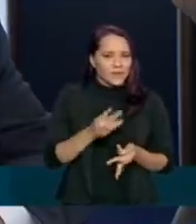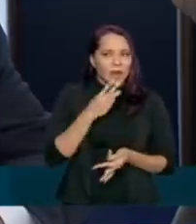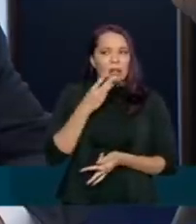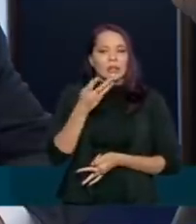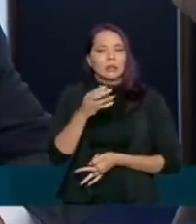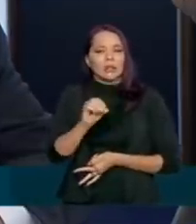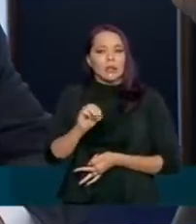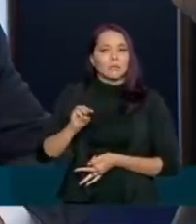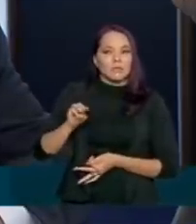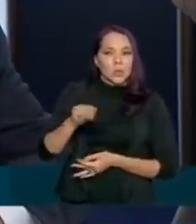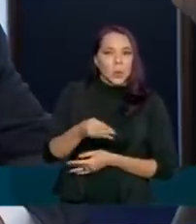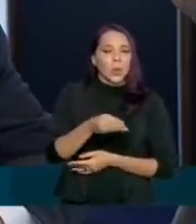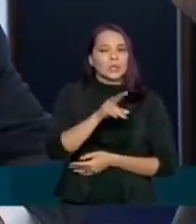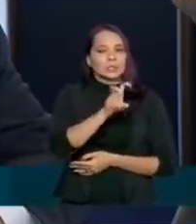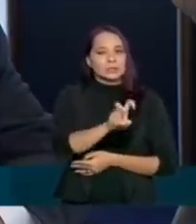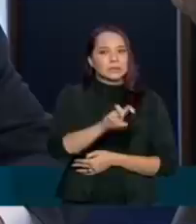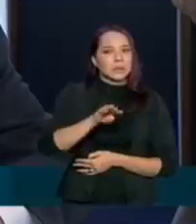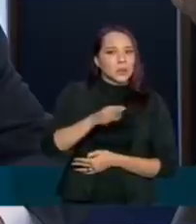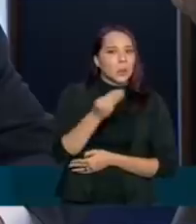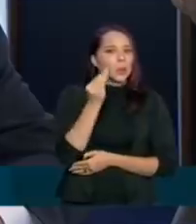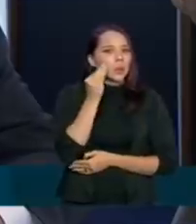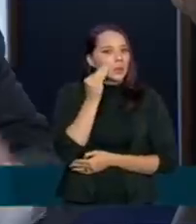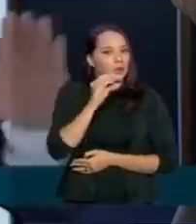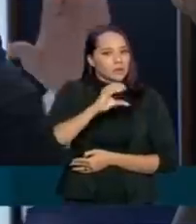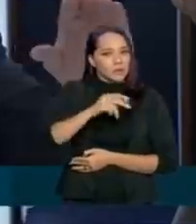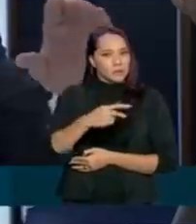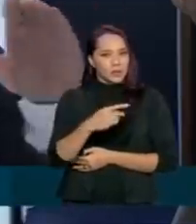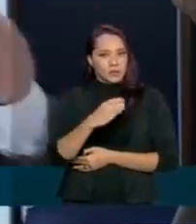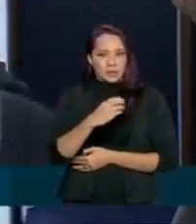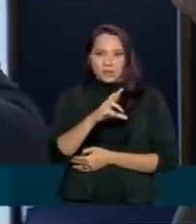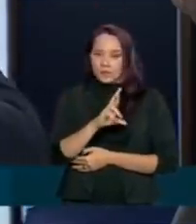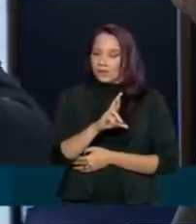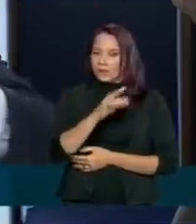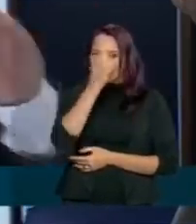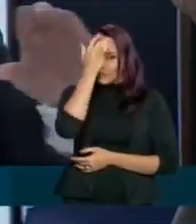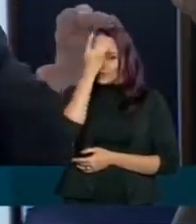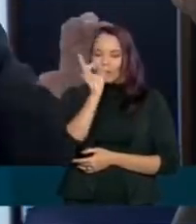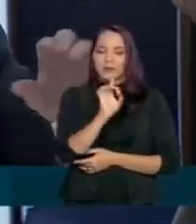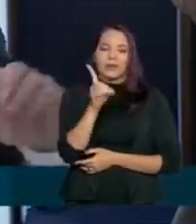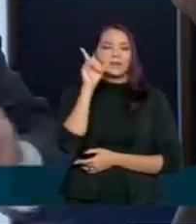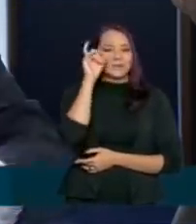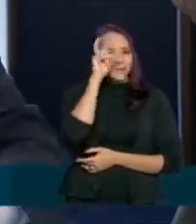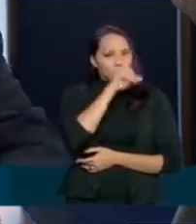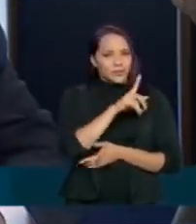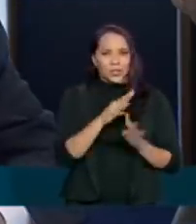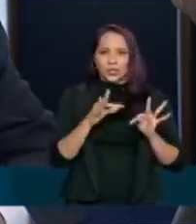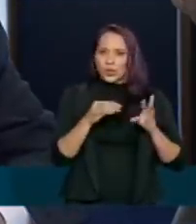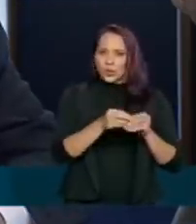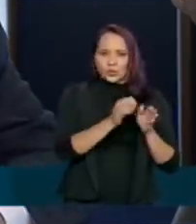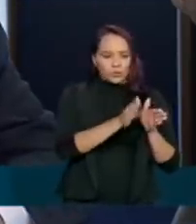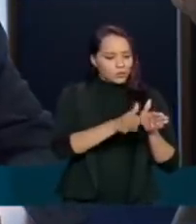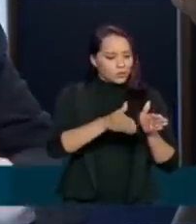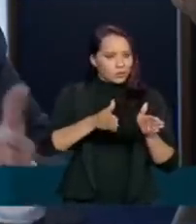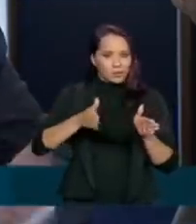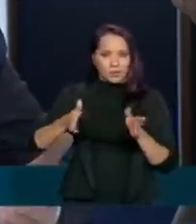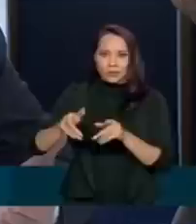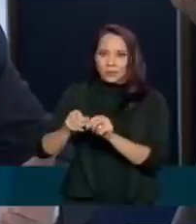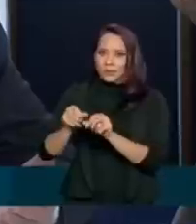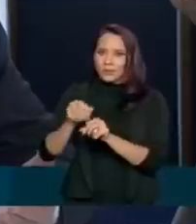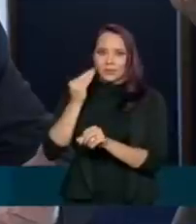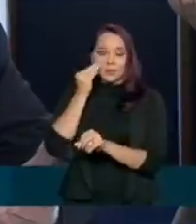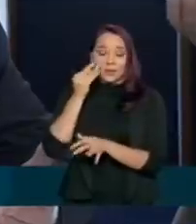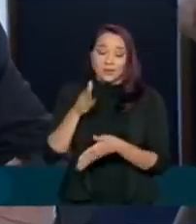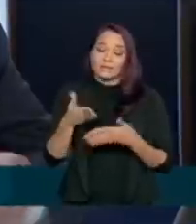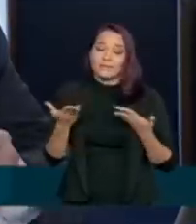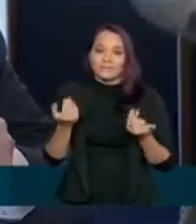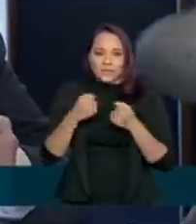5 milhões de testes PCR, por causa dessa logística toda para o teste. E é por isso que a gente tem que